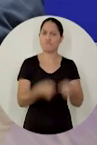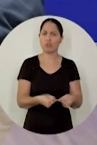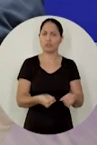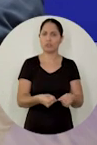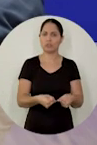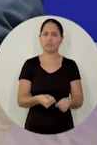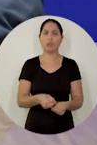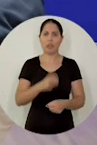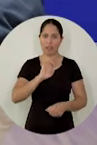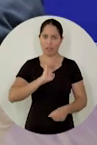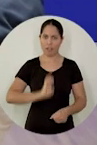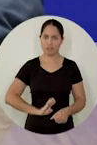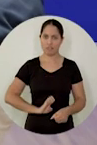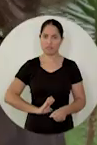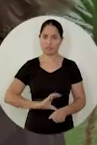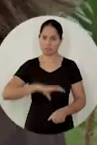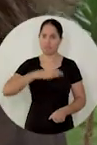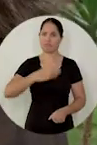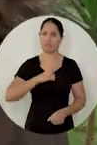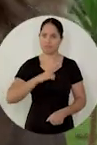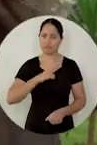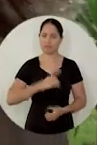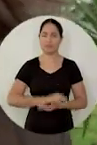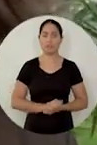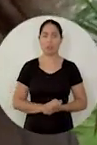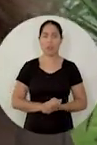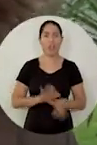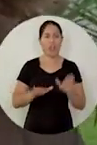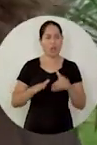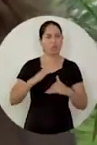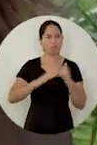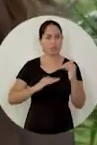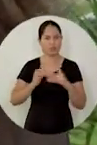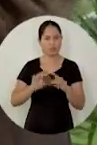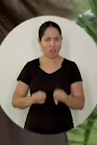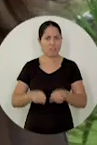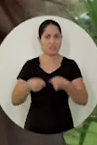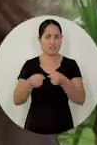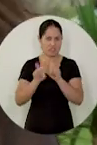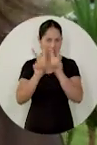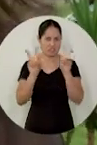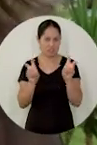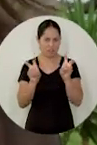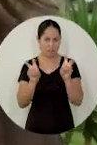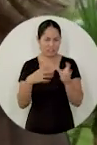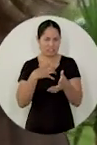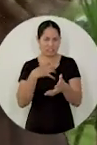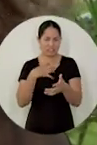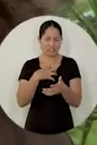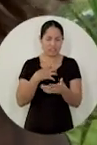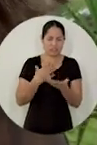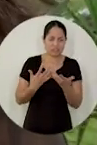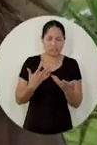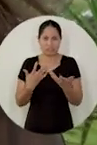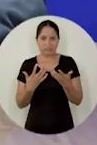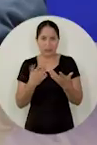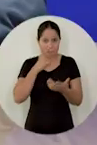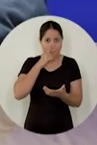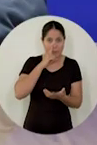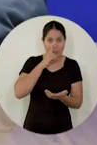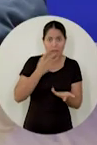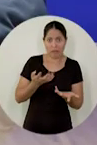ética, técnica e corajosa. Existem profissionais que defendem o tema e que se sentem ameaçados, doutor